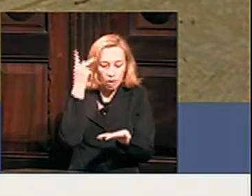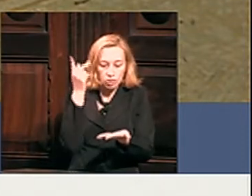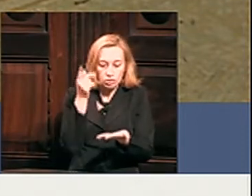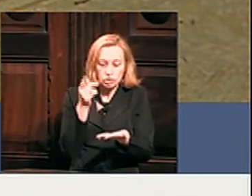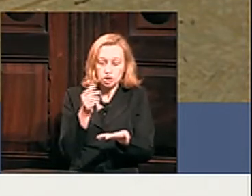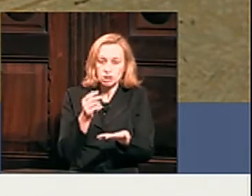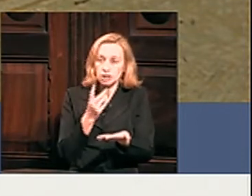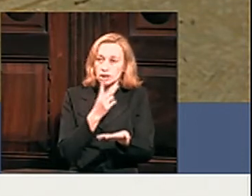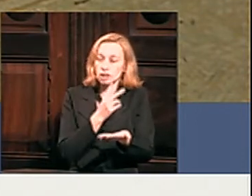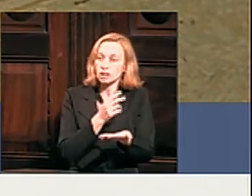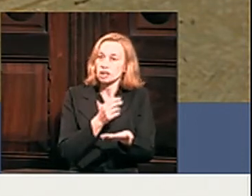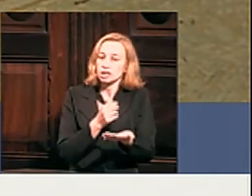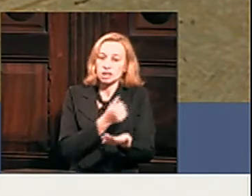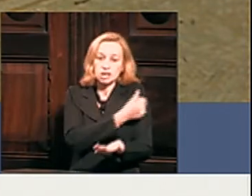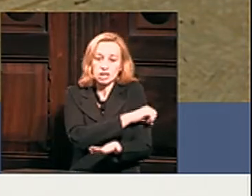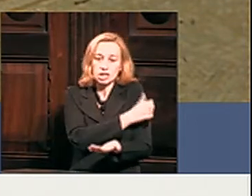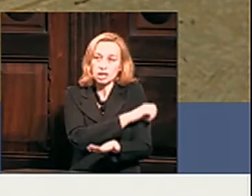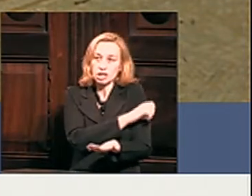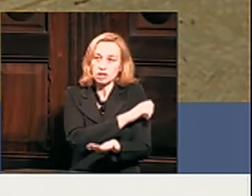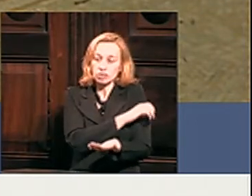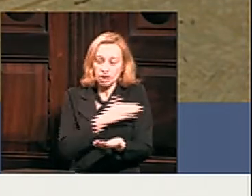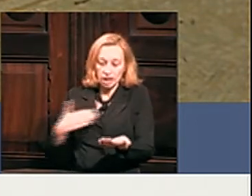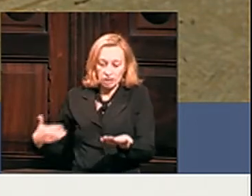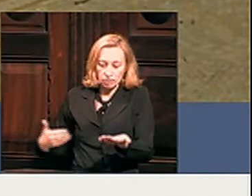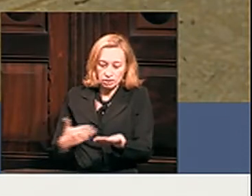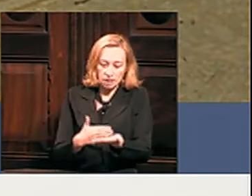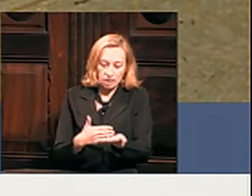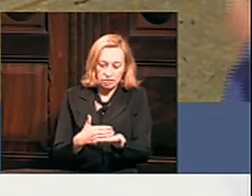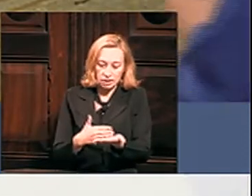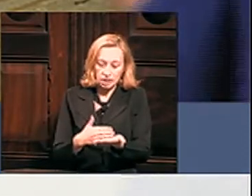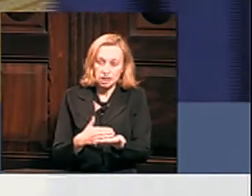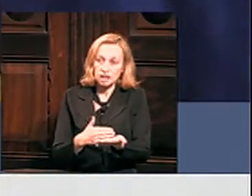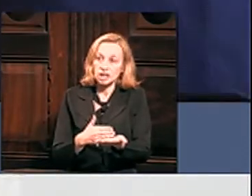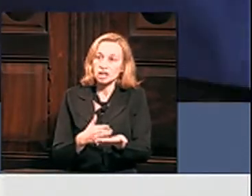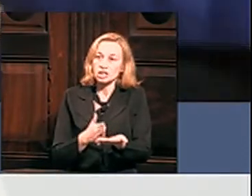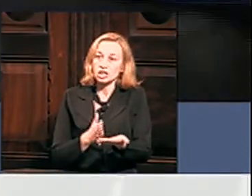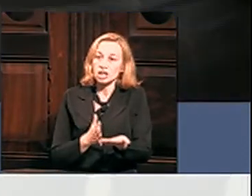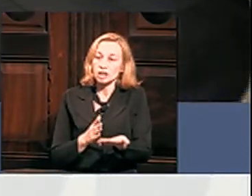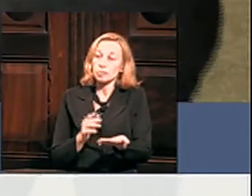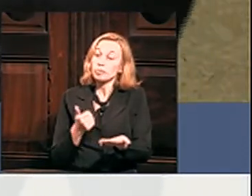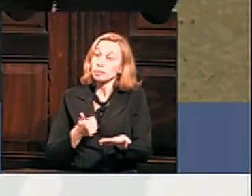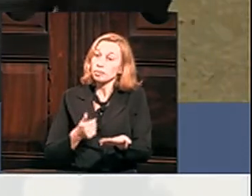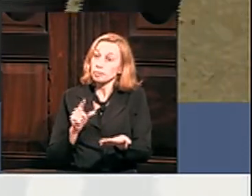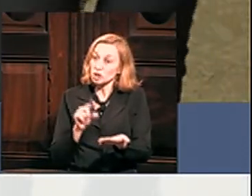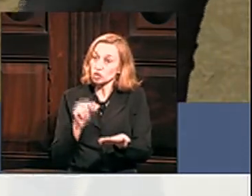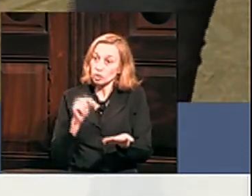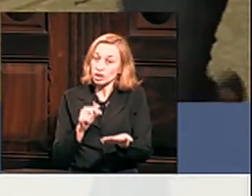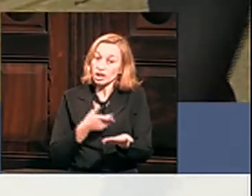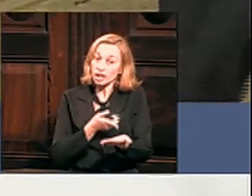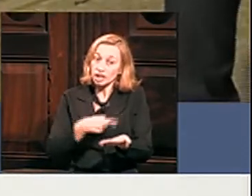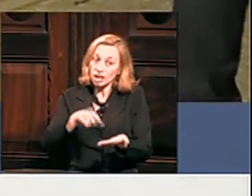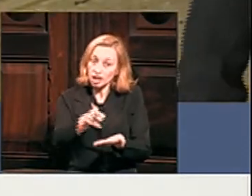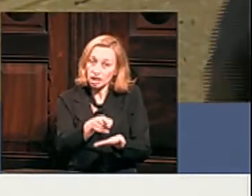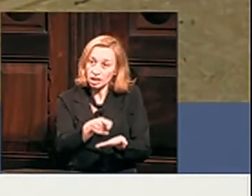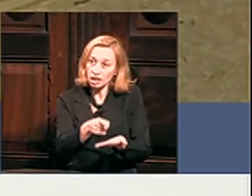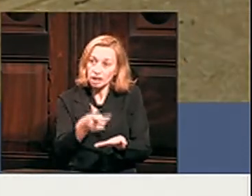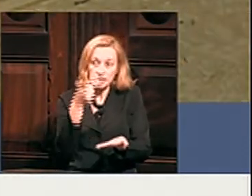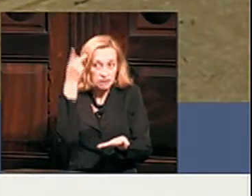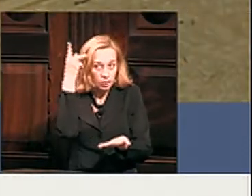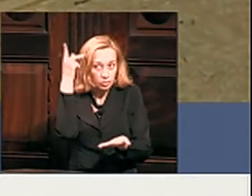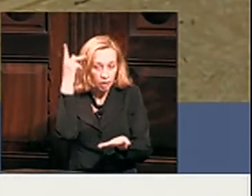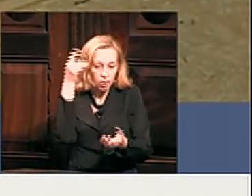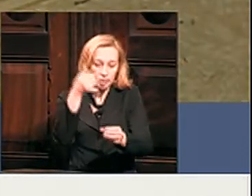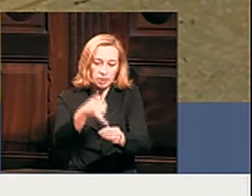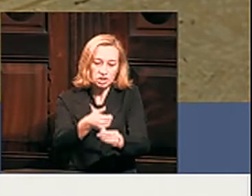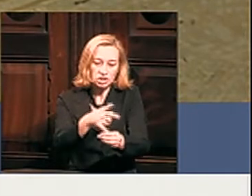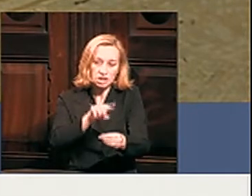litros de combustível, vinha ao Rio de Janeiro, voltava e não abastecia no nosso estado do Rio de Janeiro. E mesmo as transportadoras do